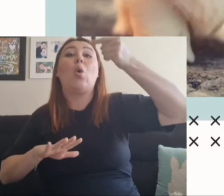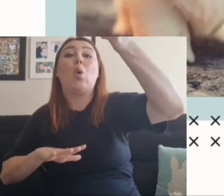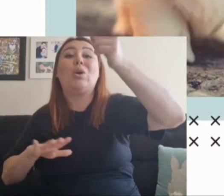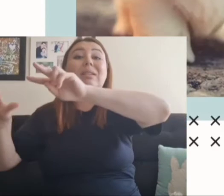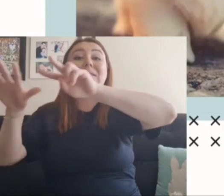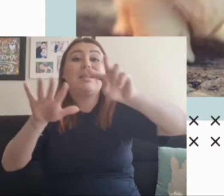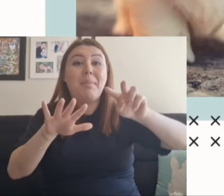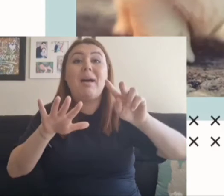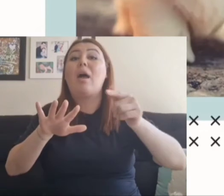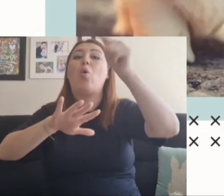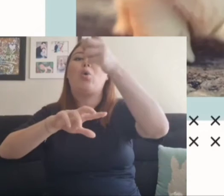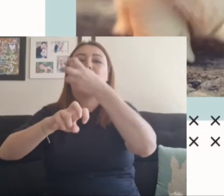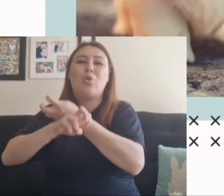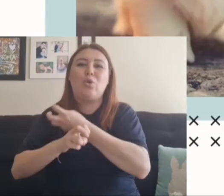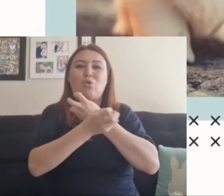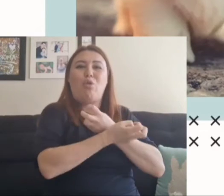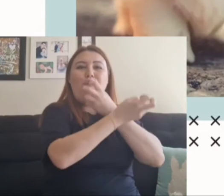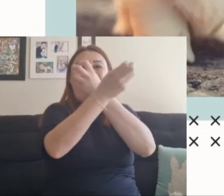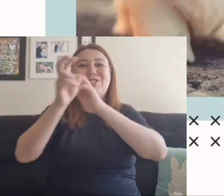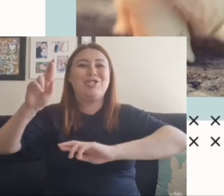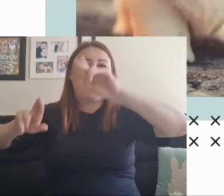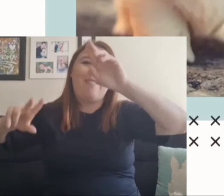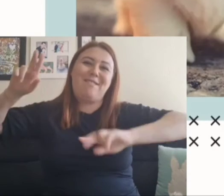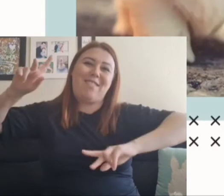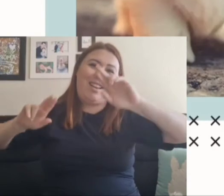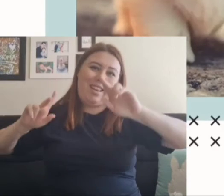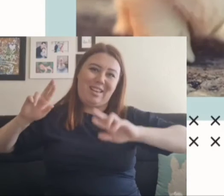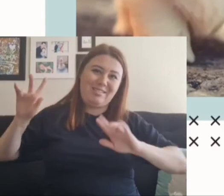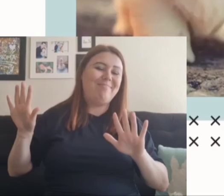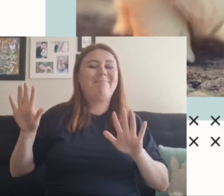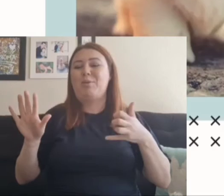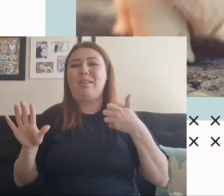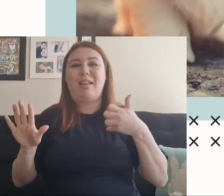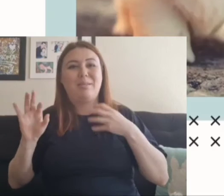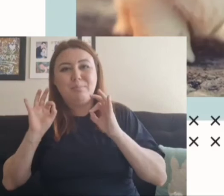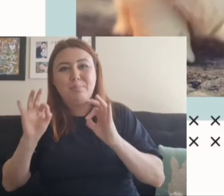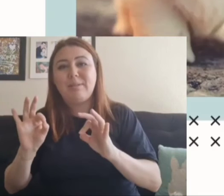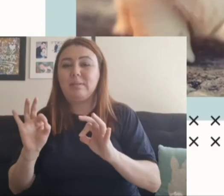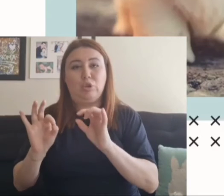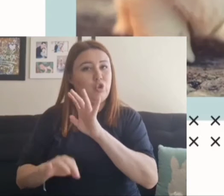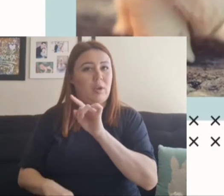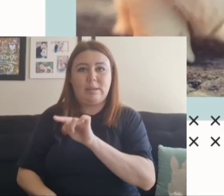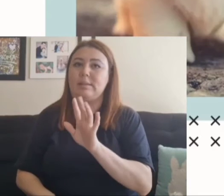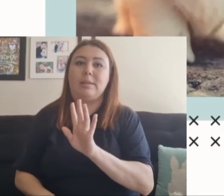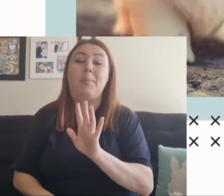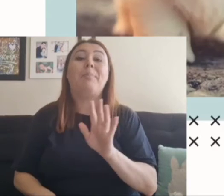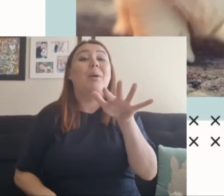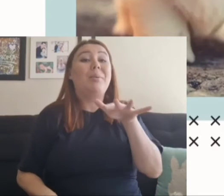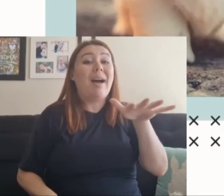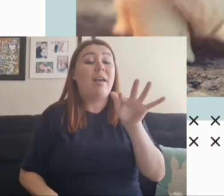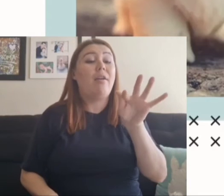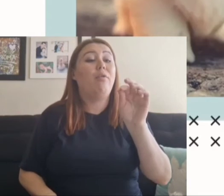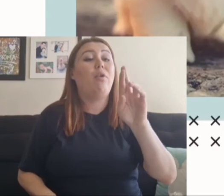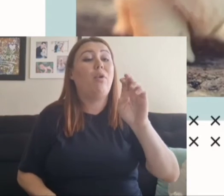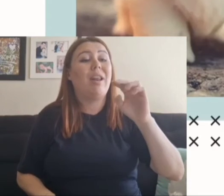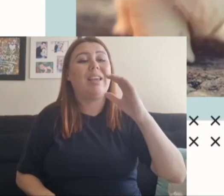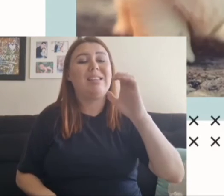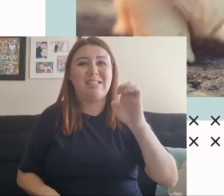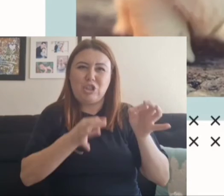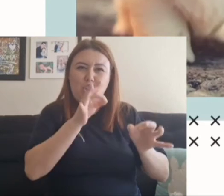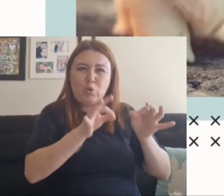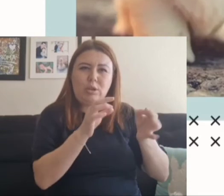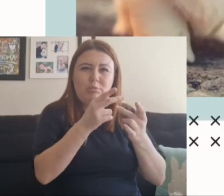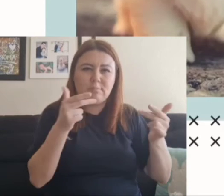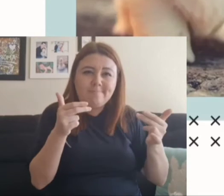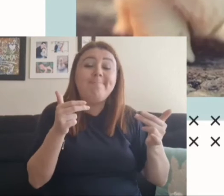o problema, além poderia ser resolvido através da comparação com outros parâmetros, como a centrifugação das vértebras e o exame radiográfico dos